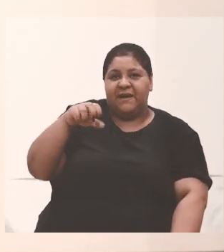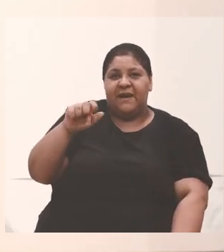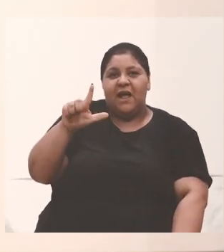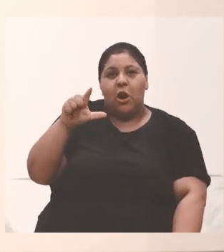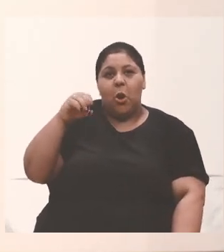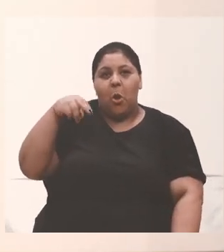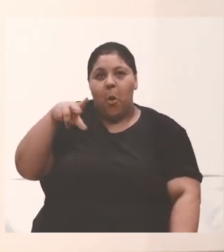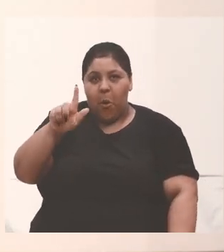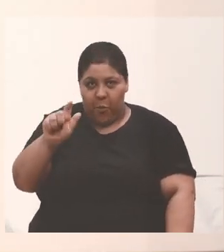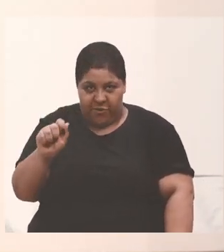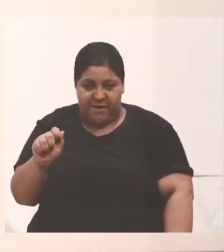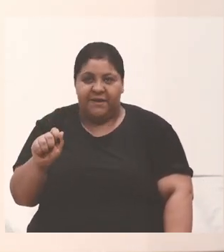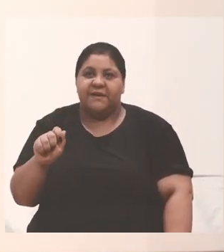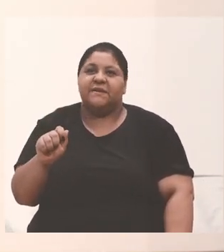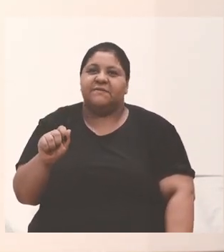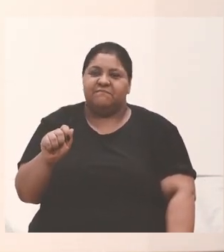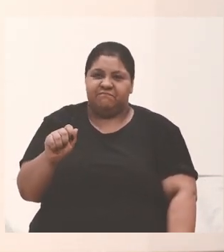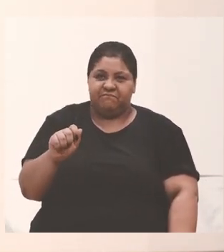Space Jam,